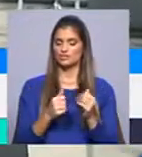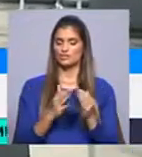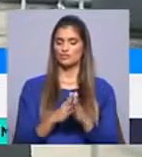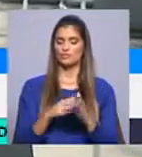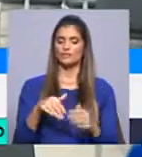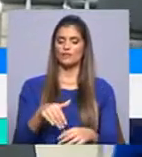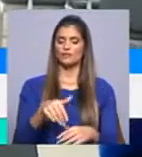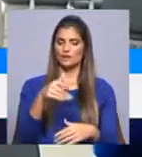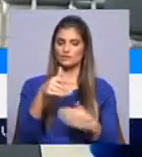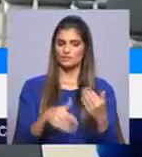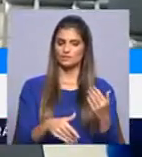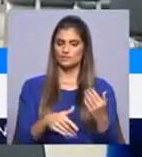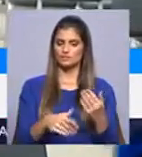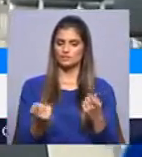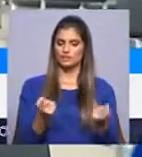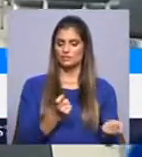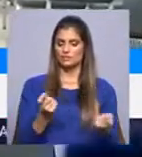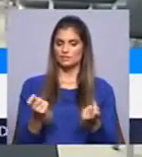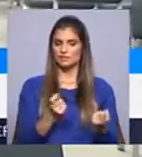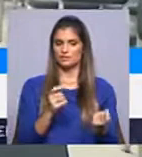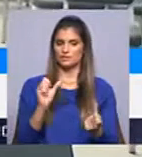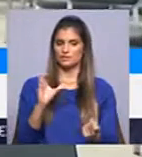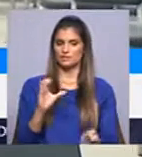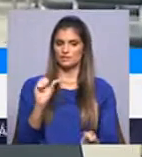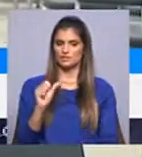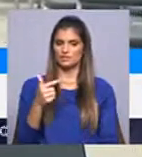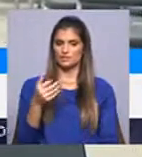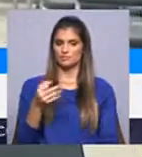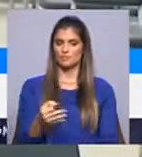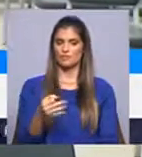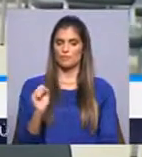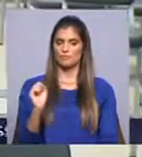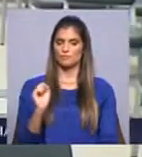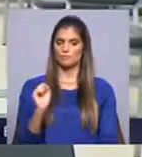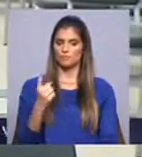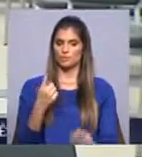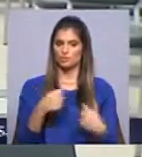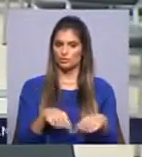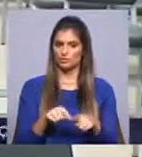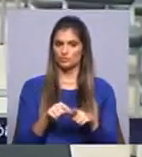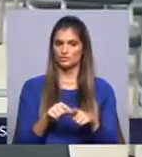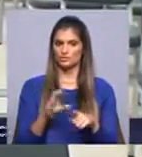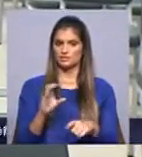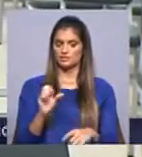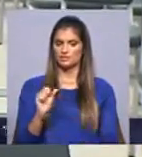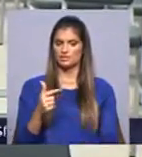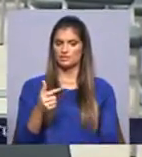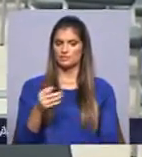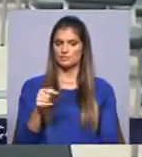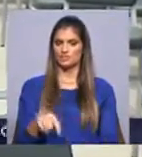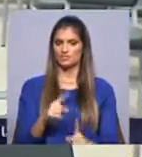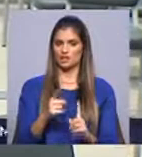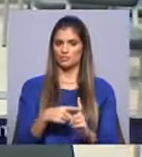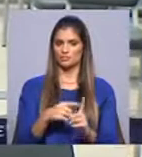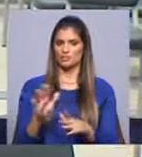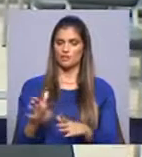acontecer e que está a ser organizado pela CGTP. Exatamente, foi o primeiro plenário de sindicatos que a CGTP realizou este ano, com perto